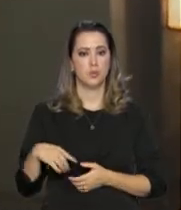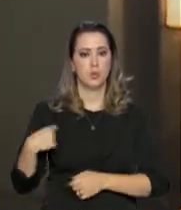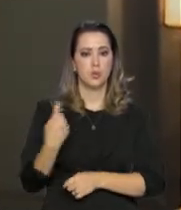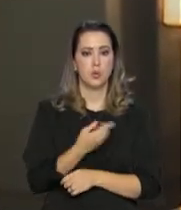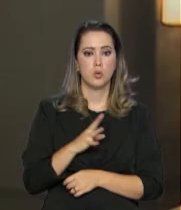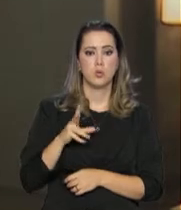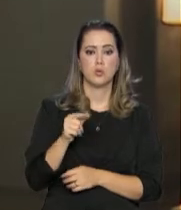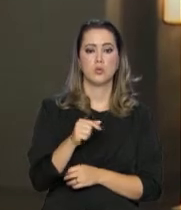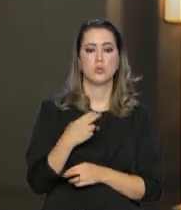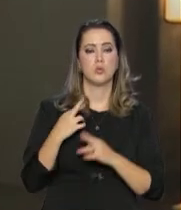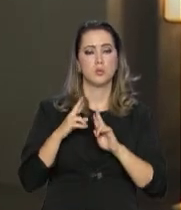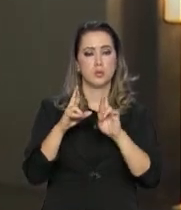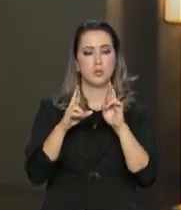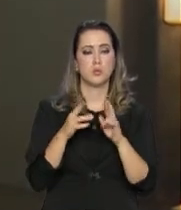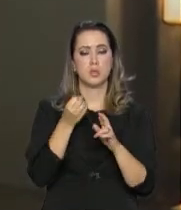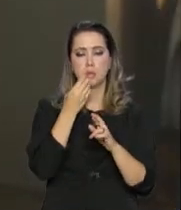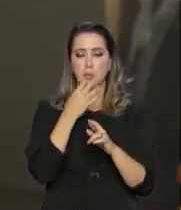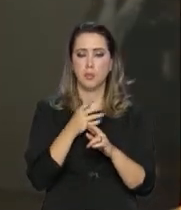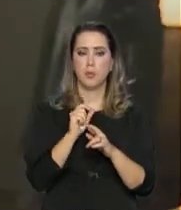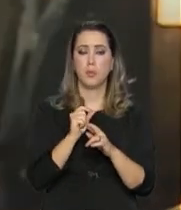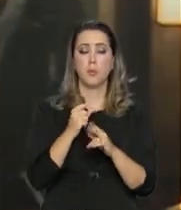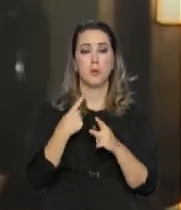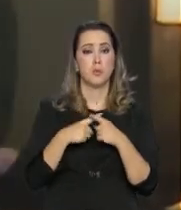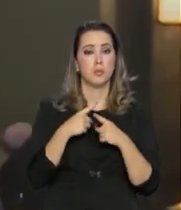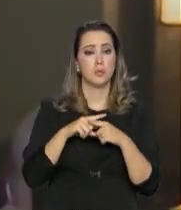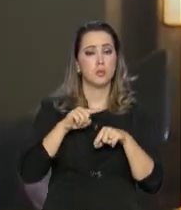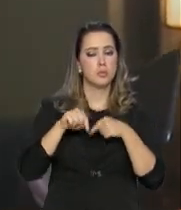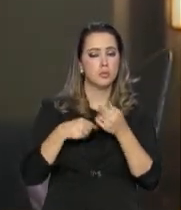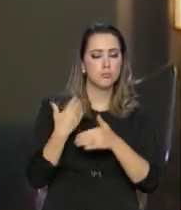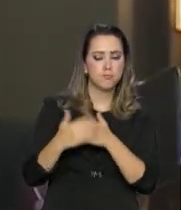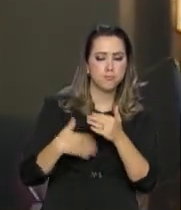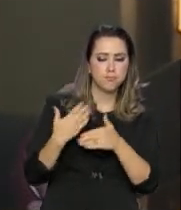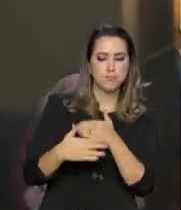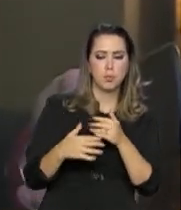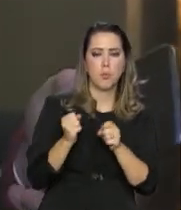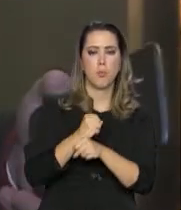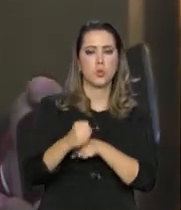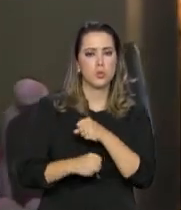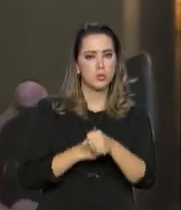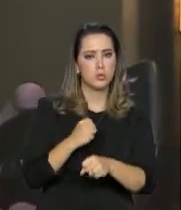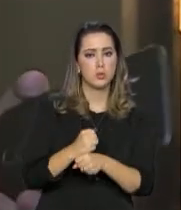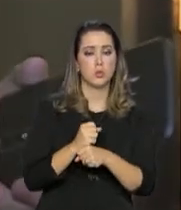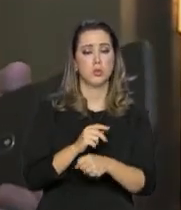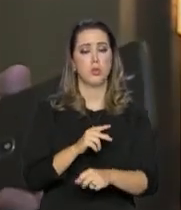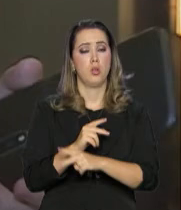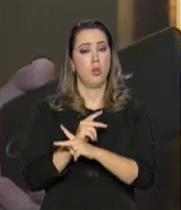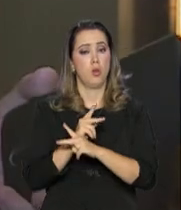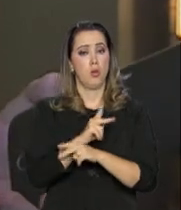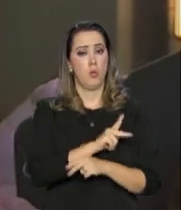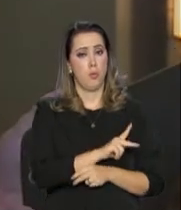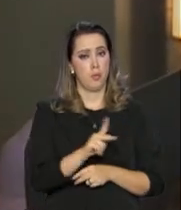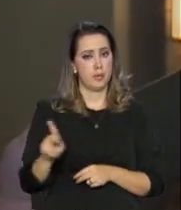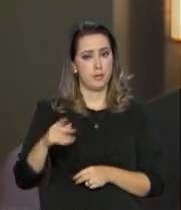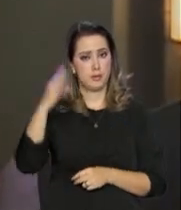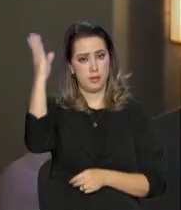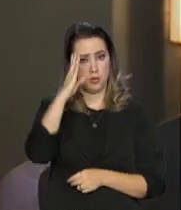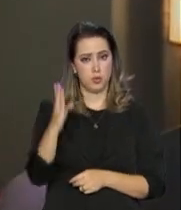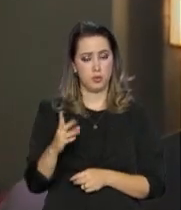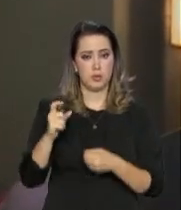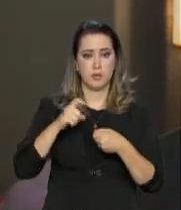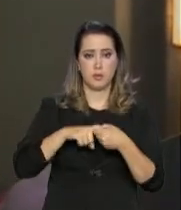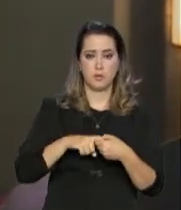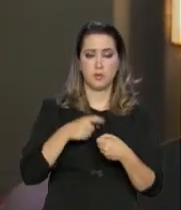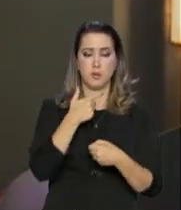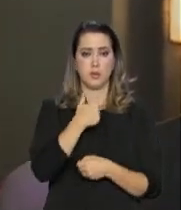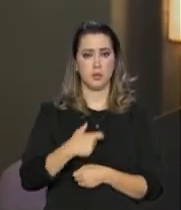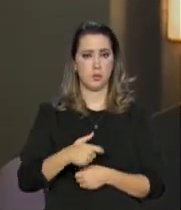expectativa muito positiva porque depois de muitos anos o presidente da república do brasil volta da ros